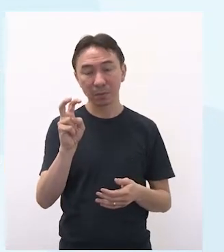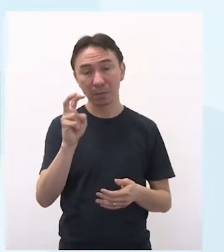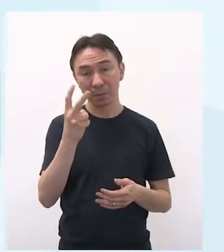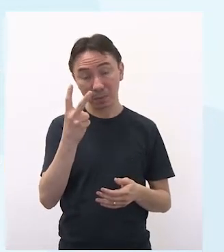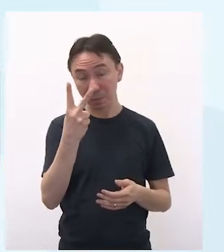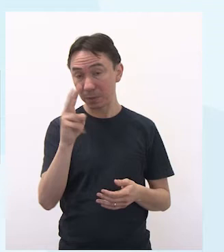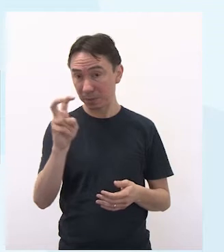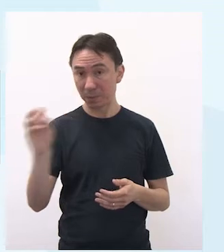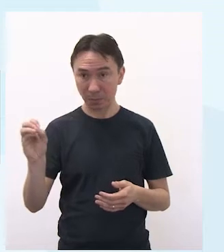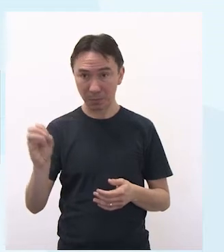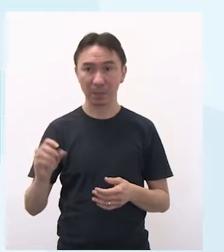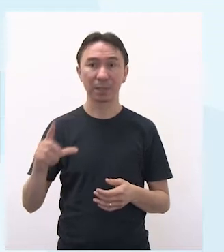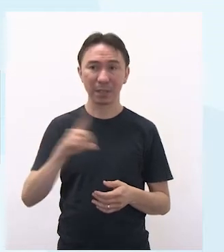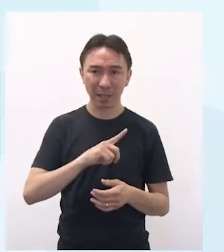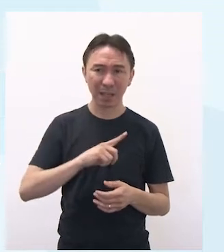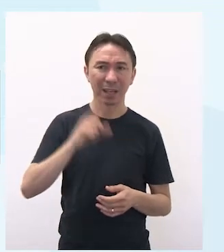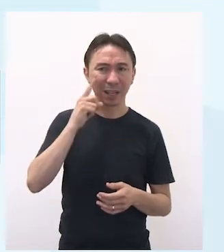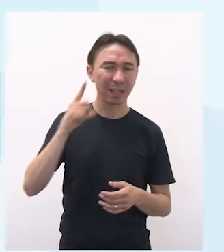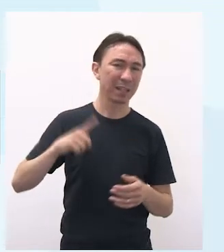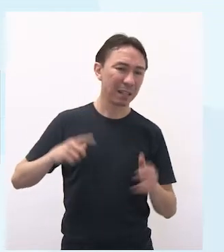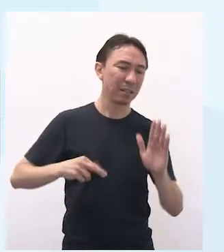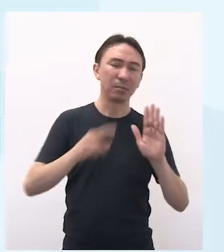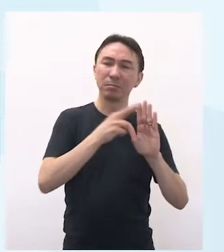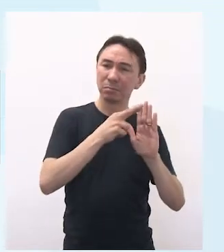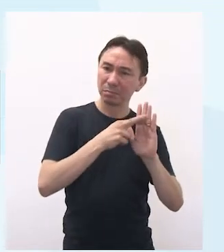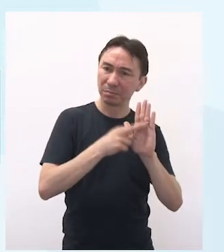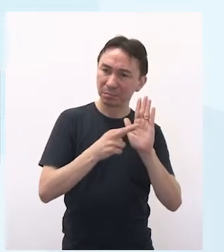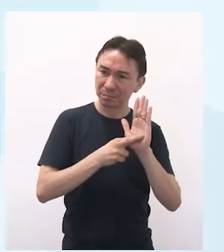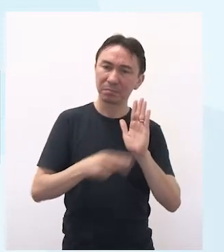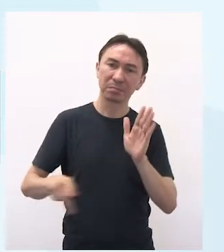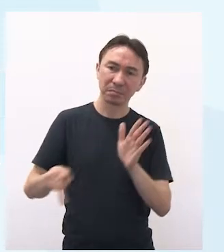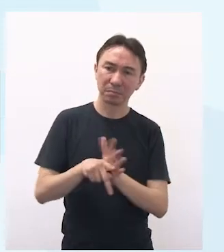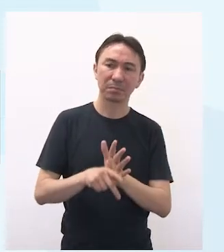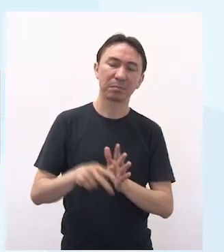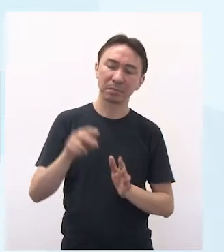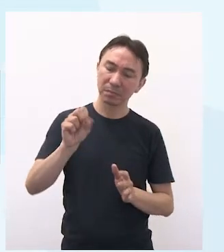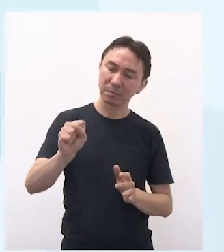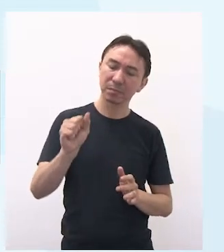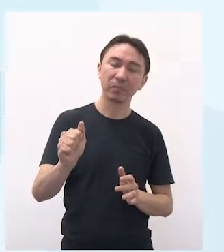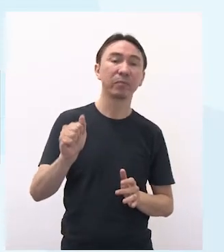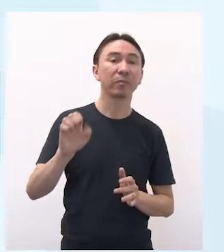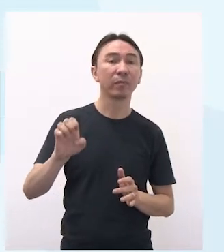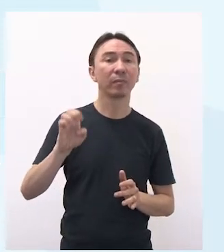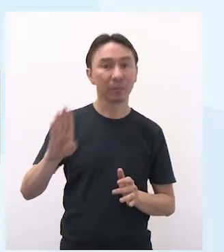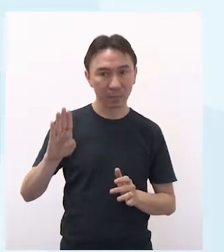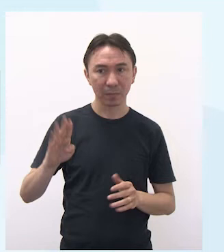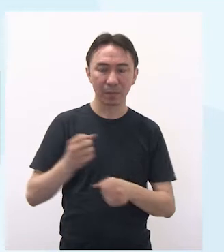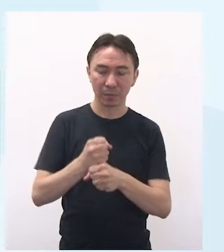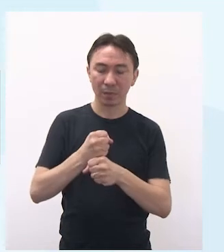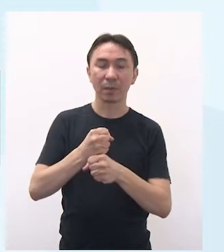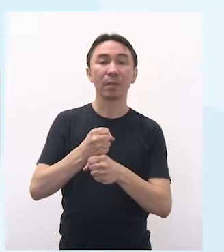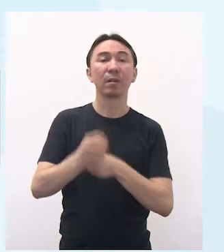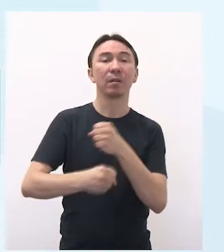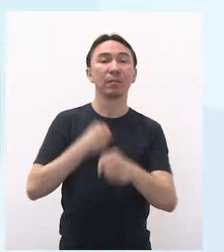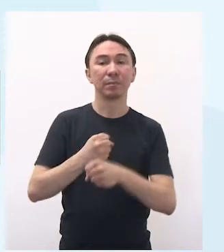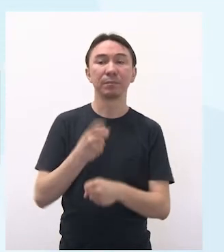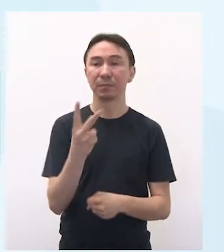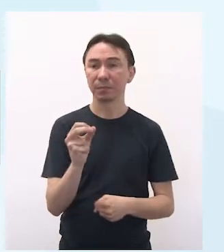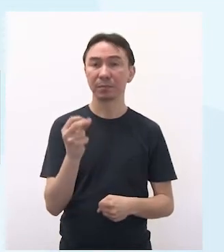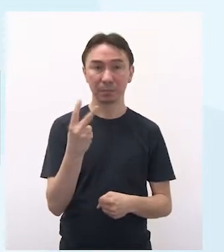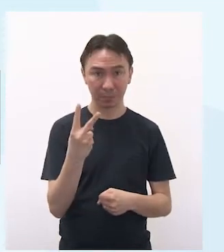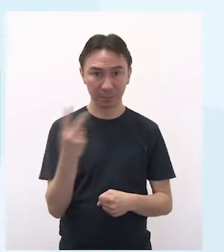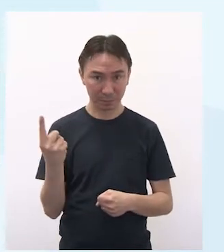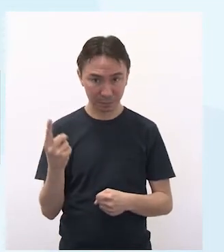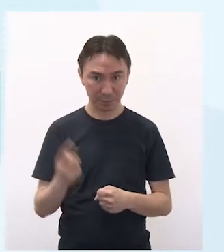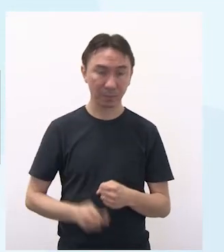da educação básica, o SAEB, né, no ano para 2021. A aplicação, ela começará de 8 de novembro a 10